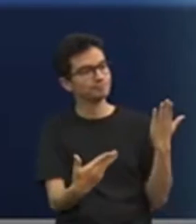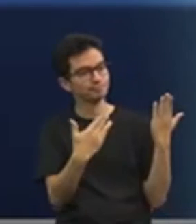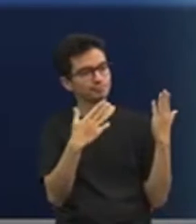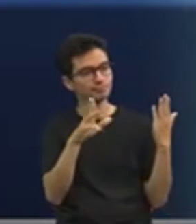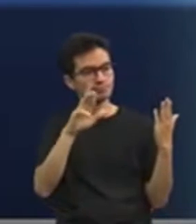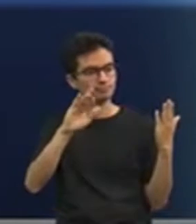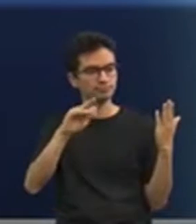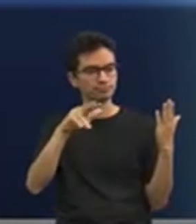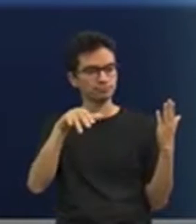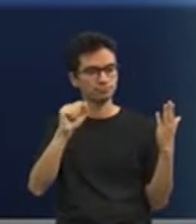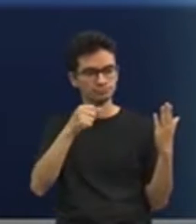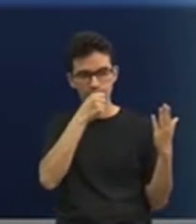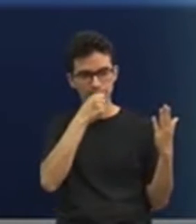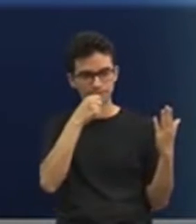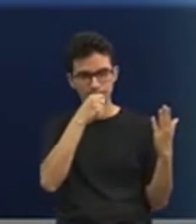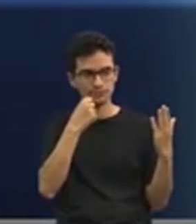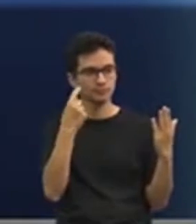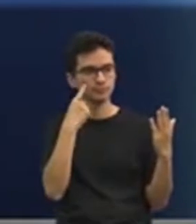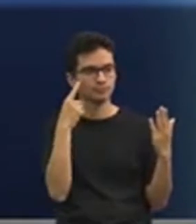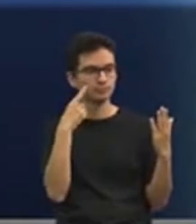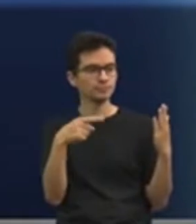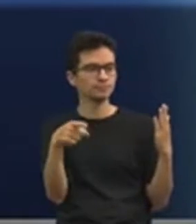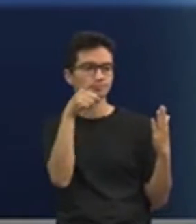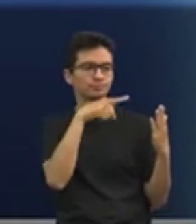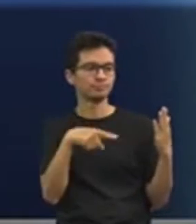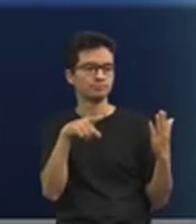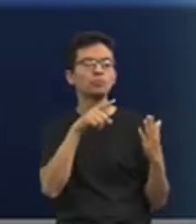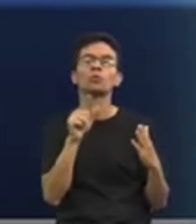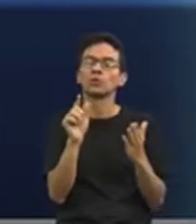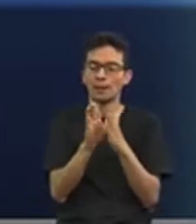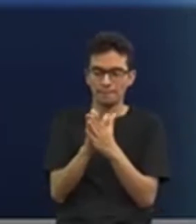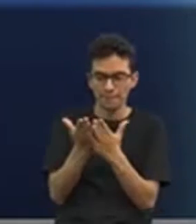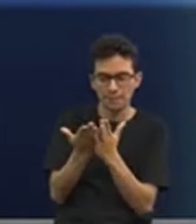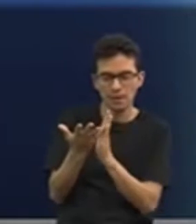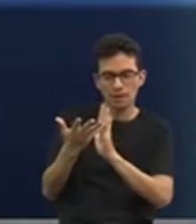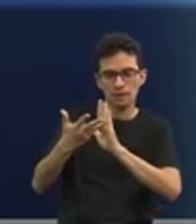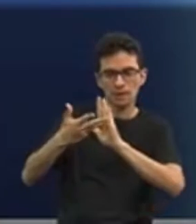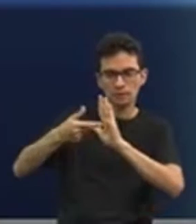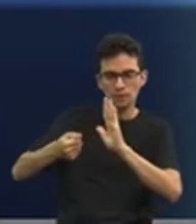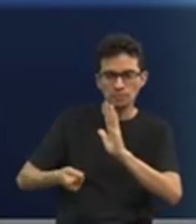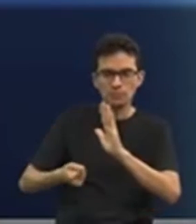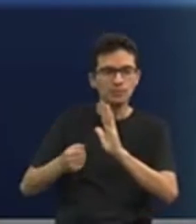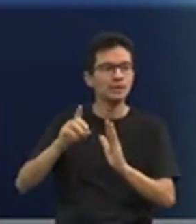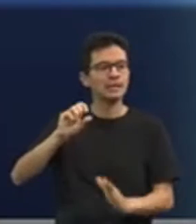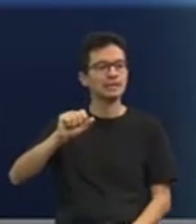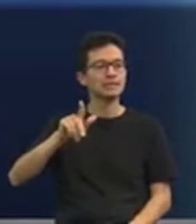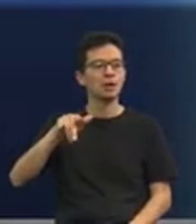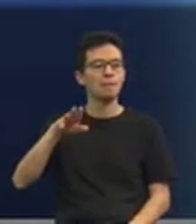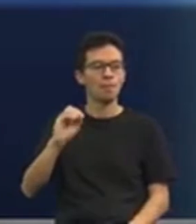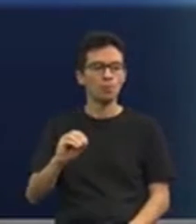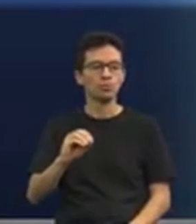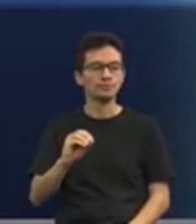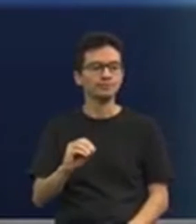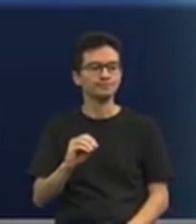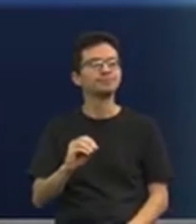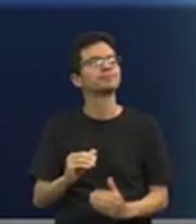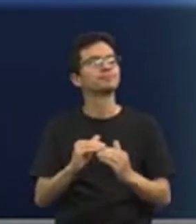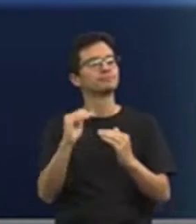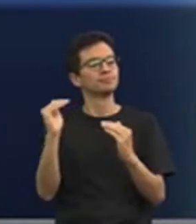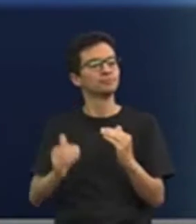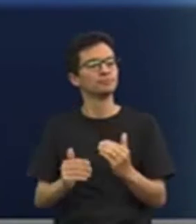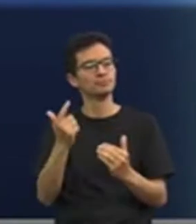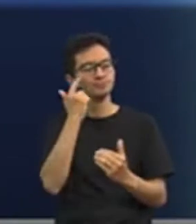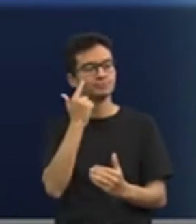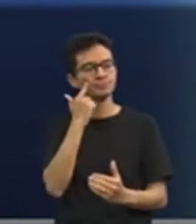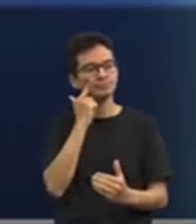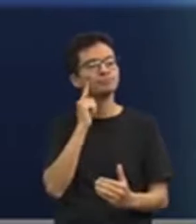temos neste pedacinho aqui ó a presença de um Salmo também e evidentemente abaixo dá pra